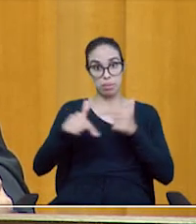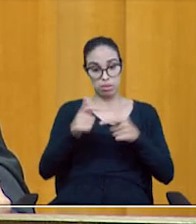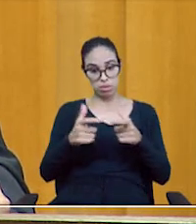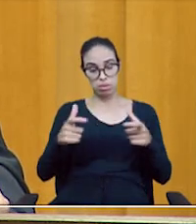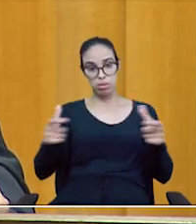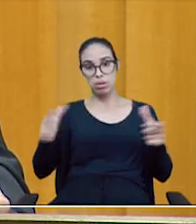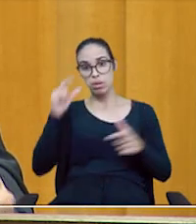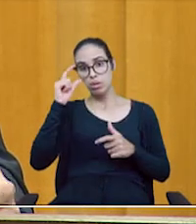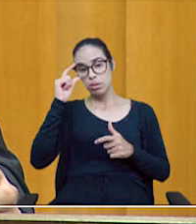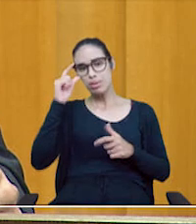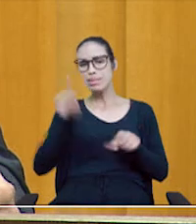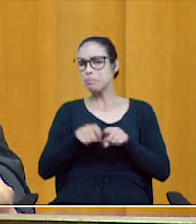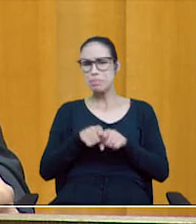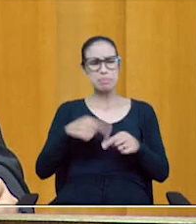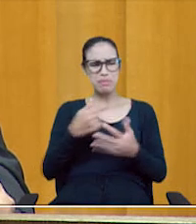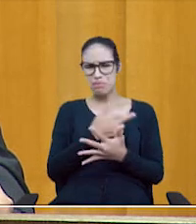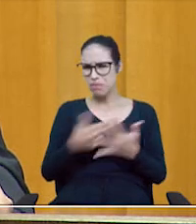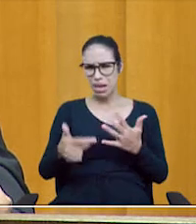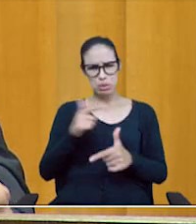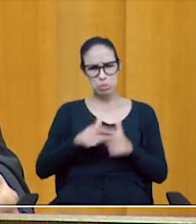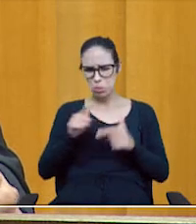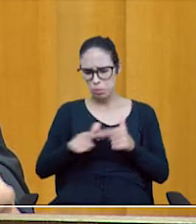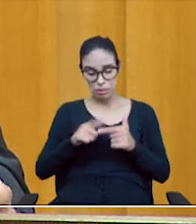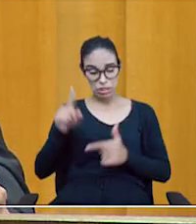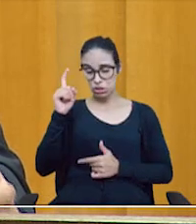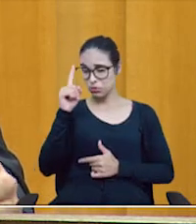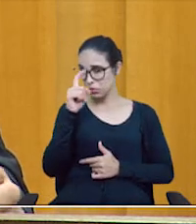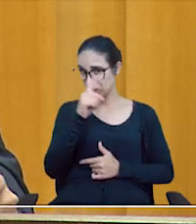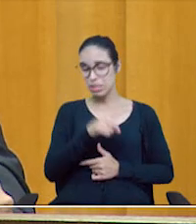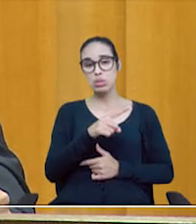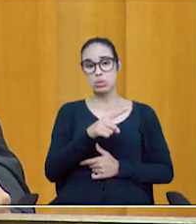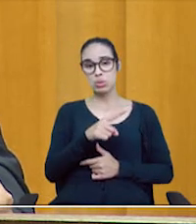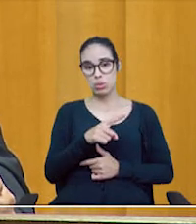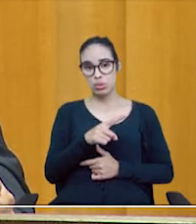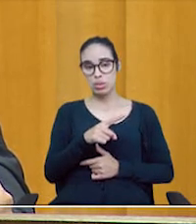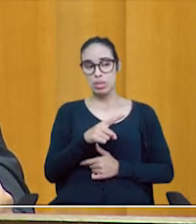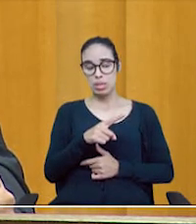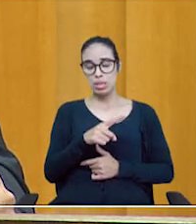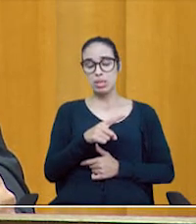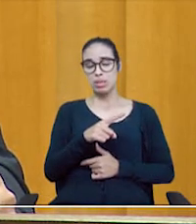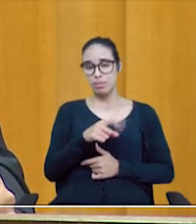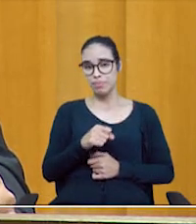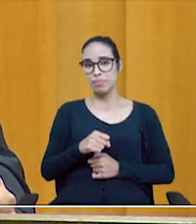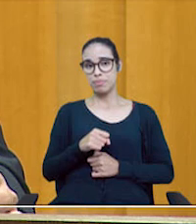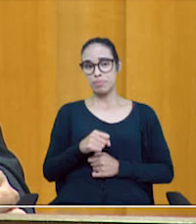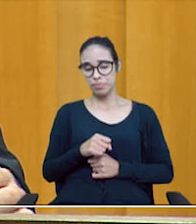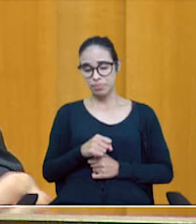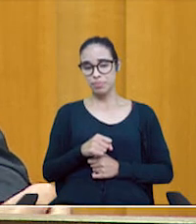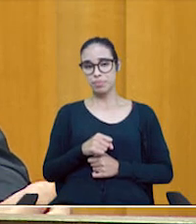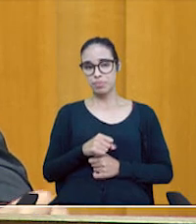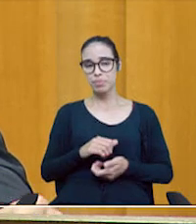demandas hipercomplexas, qualitativamente com expectativas sociais enormes frente ao Poder Judiciário.